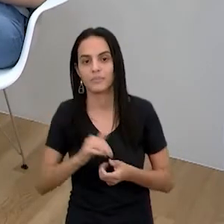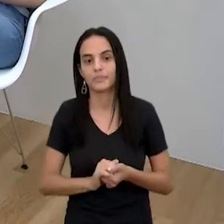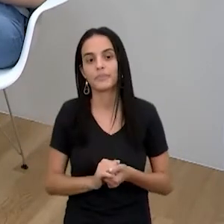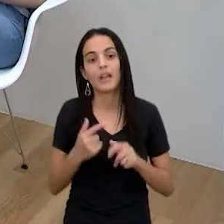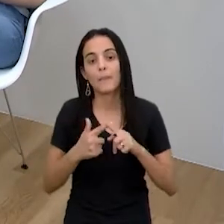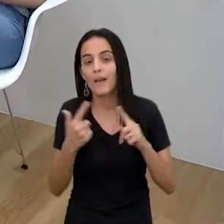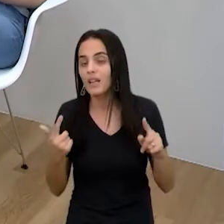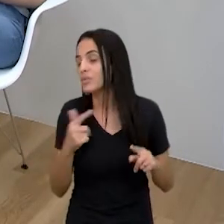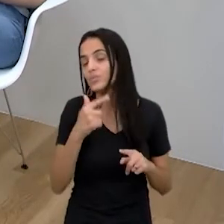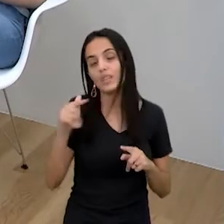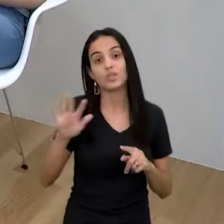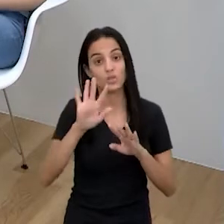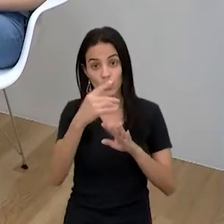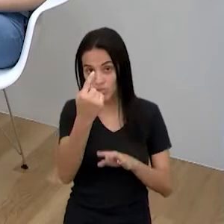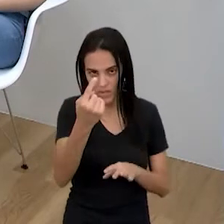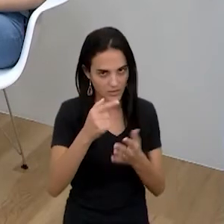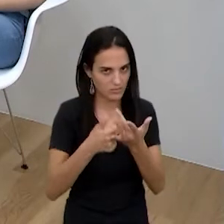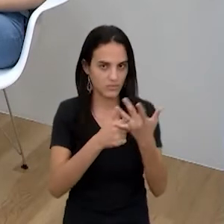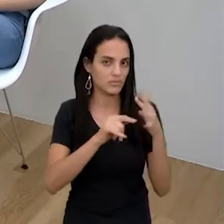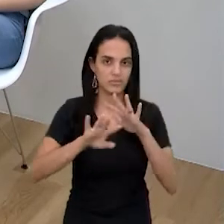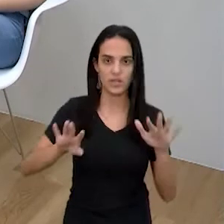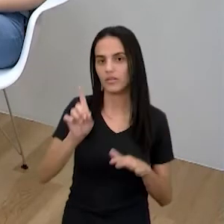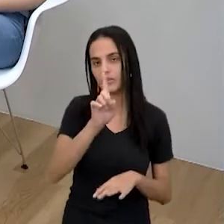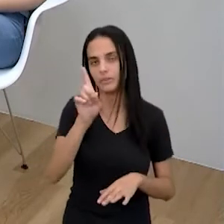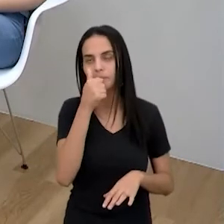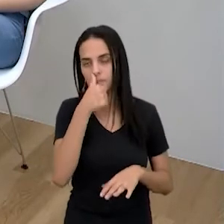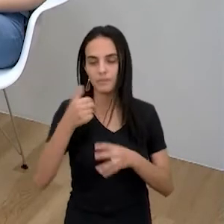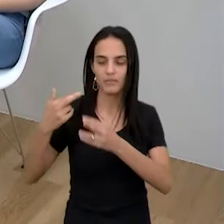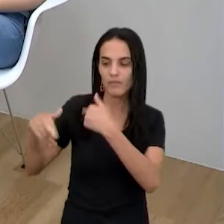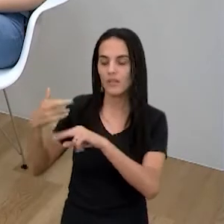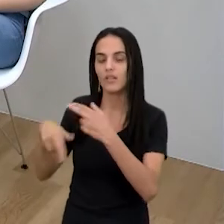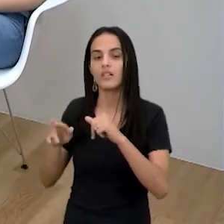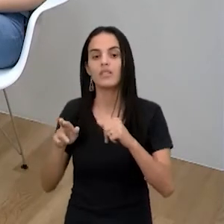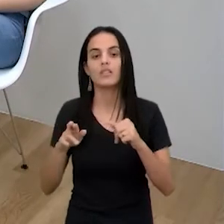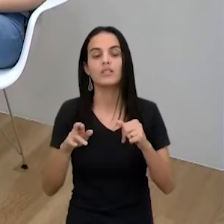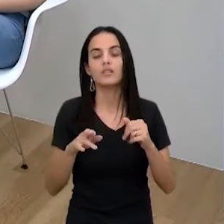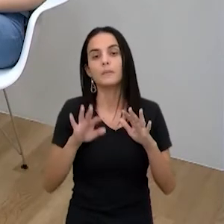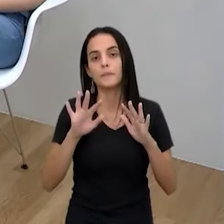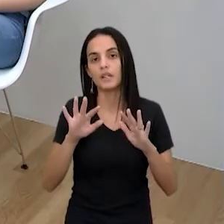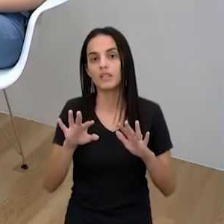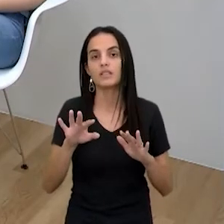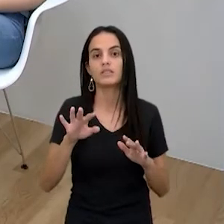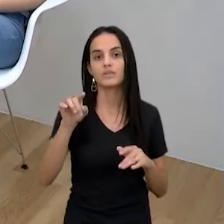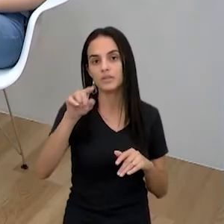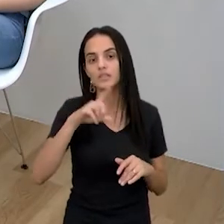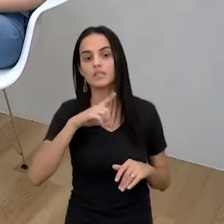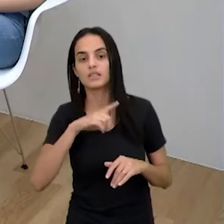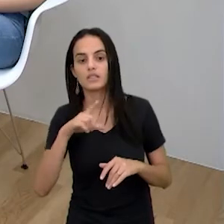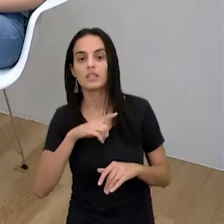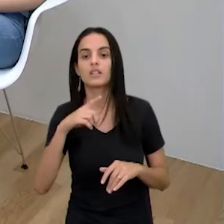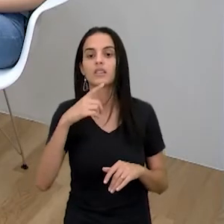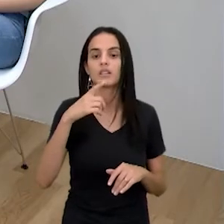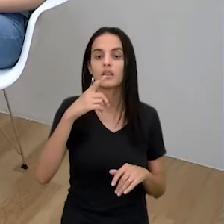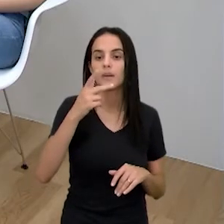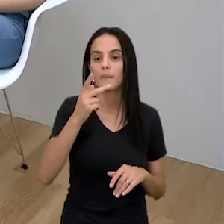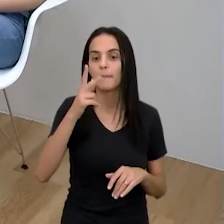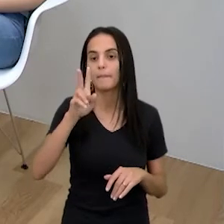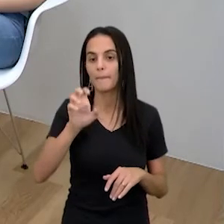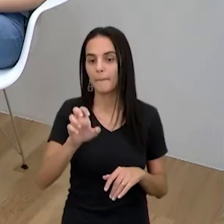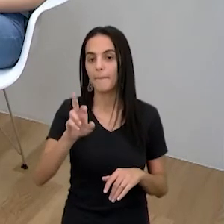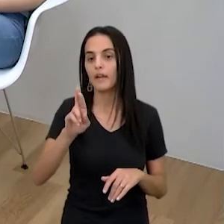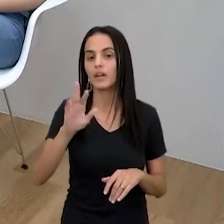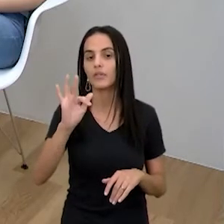mãe. E aí o homem passa a ser caçador e ele se alimenta primeiro de proteínas. E aí o corpo dele vai ficando